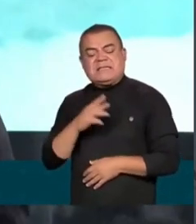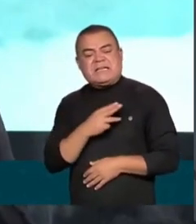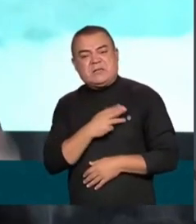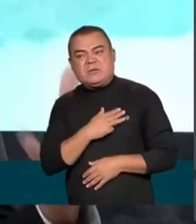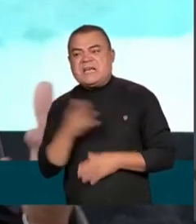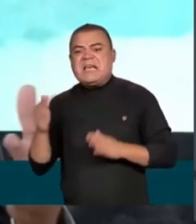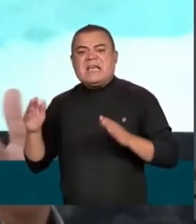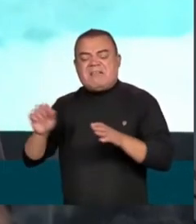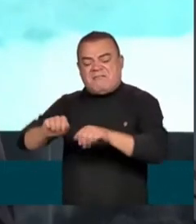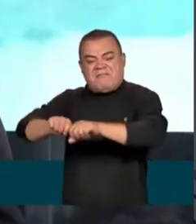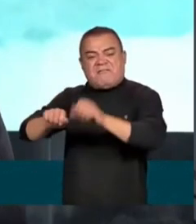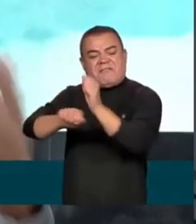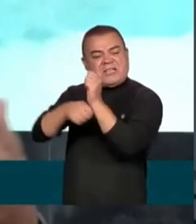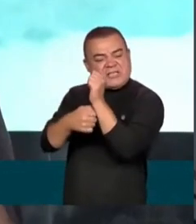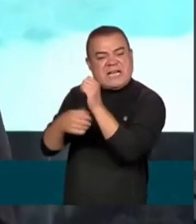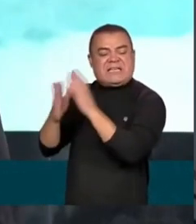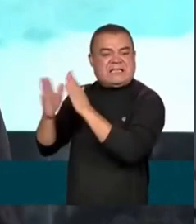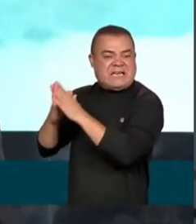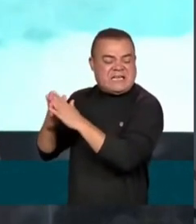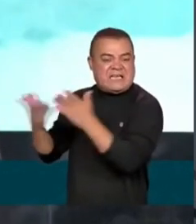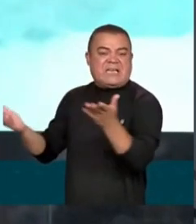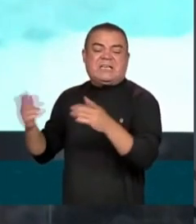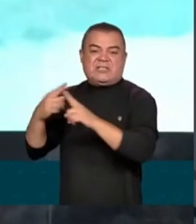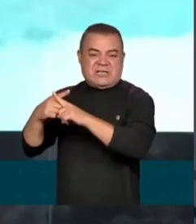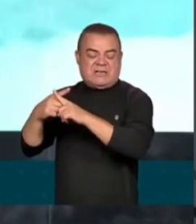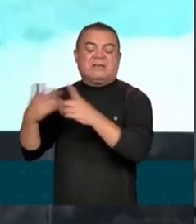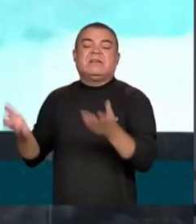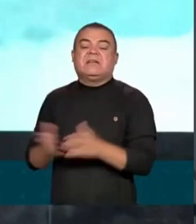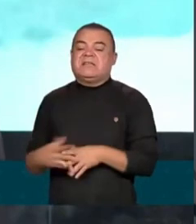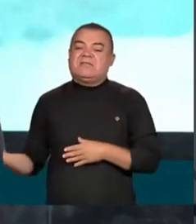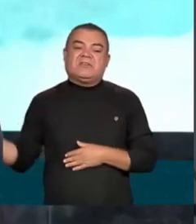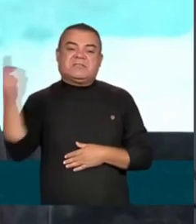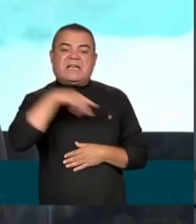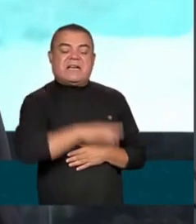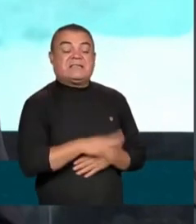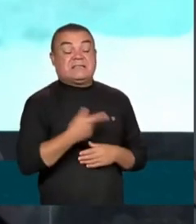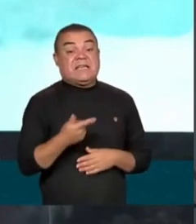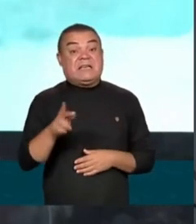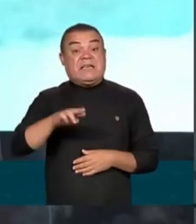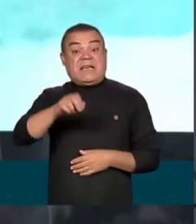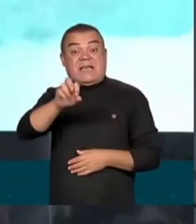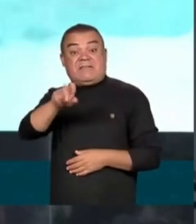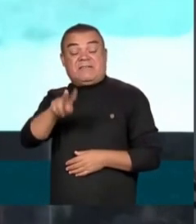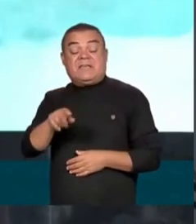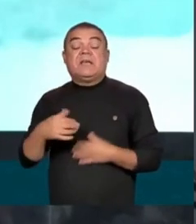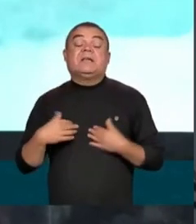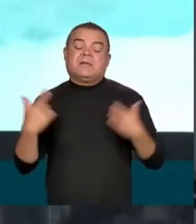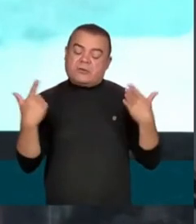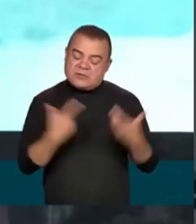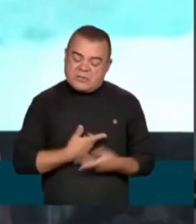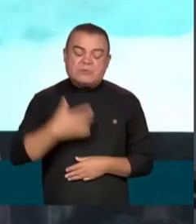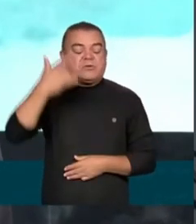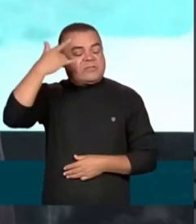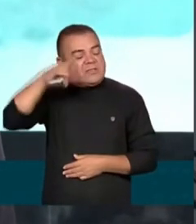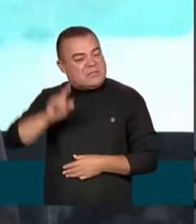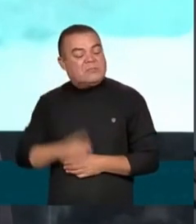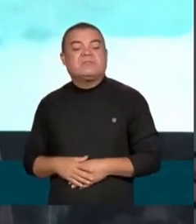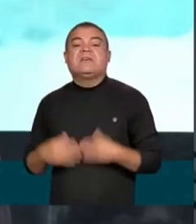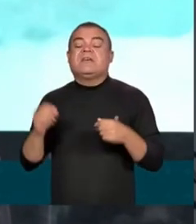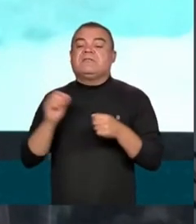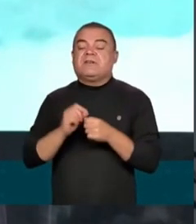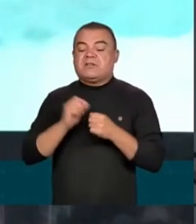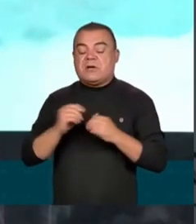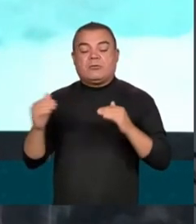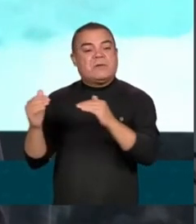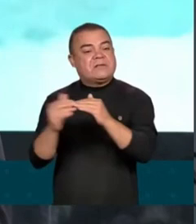quer voltar a ter greve o tempo todo que não consigo fechar acordo com servidores federais sem greves nós estamos conseguindo fechar fechamos um acordo